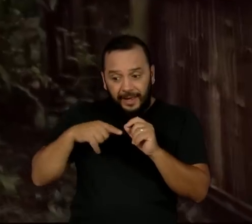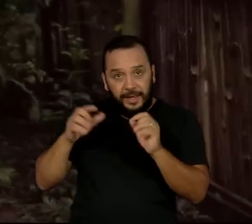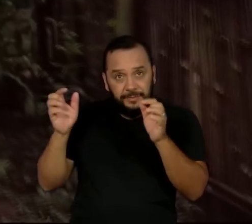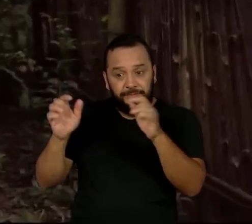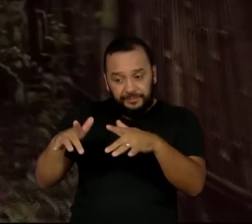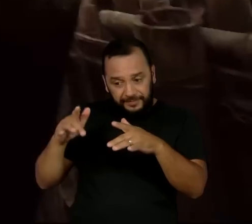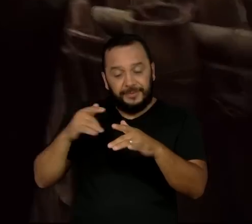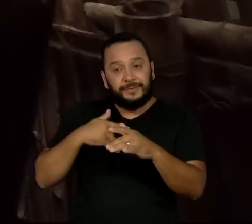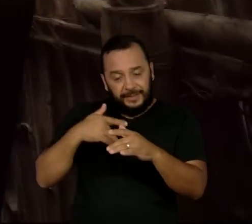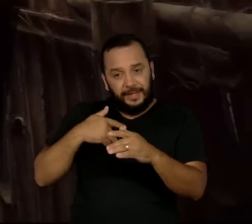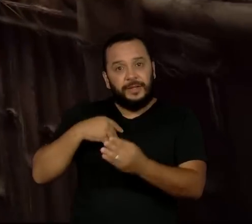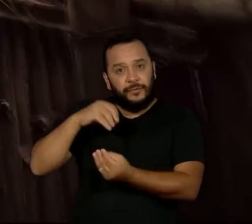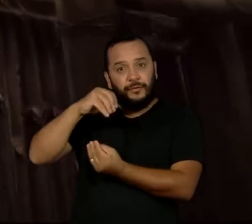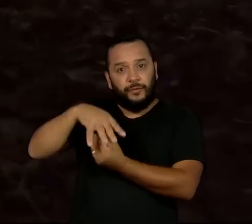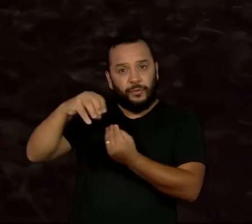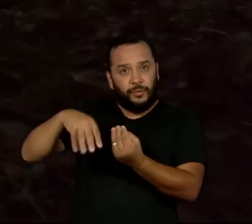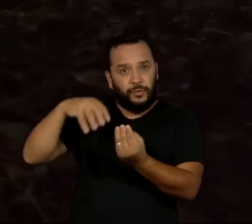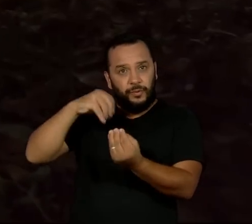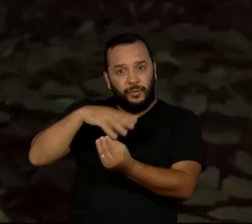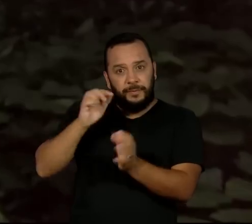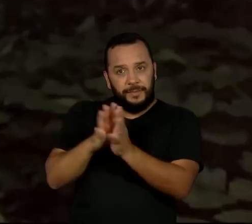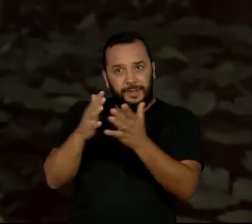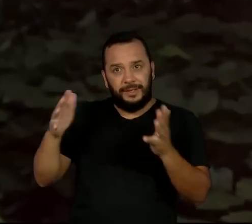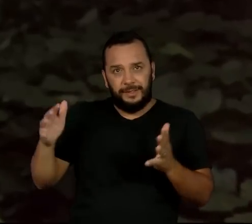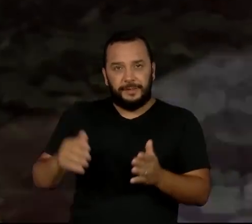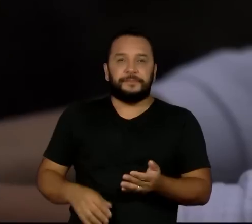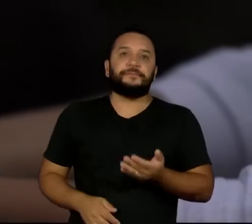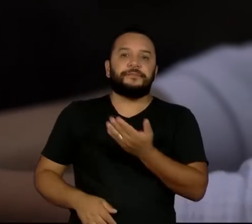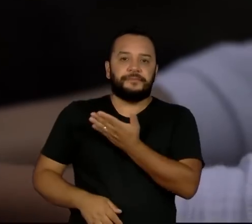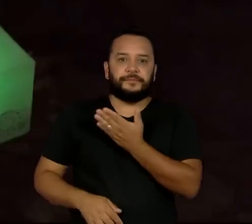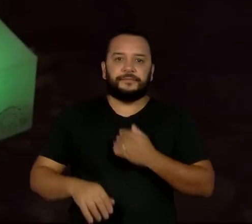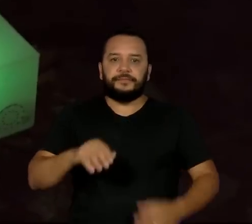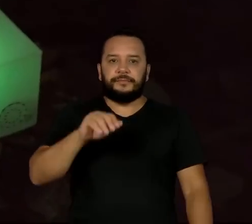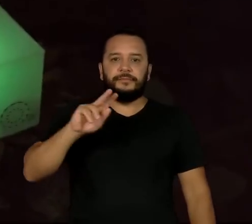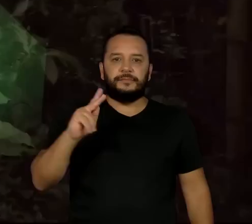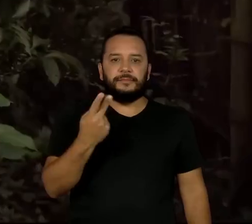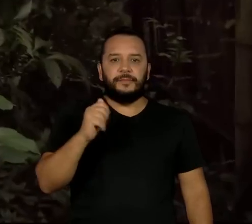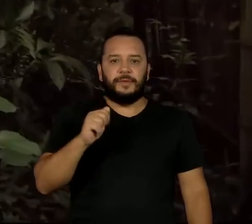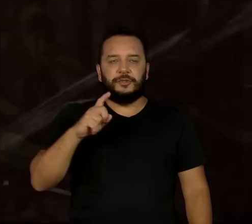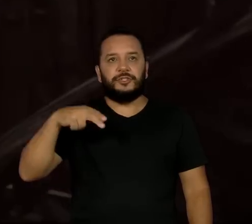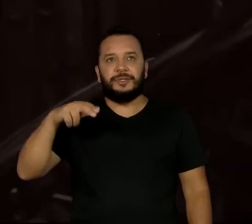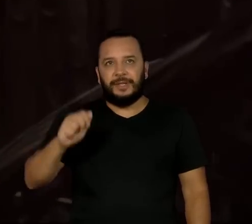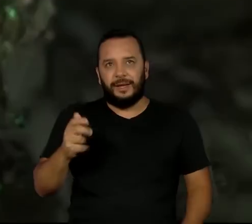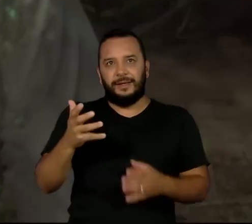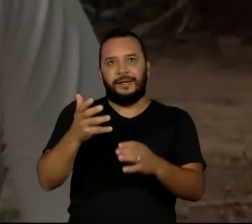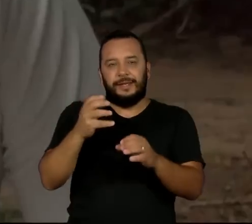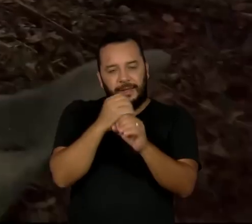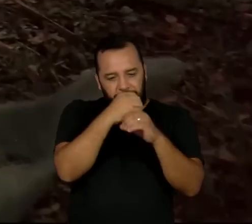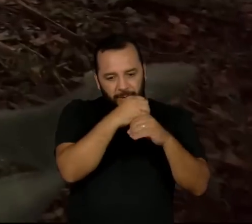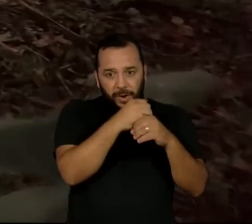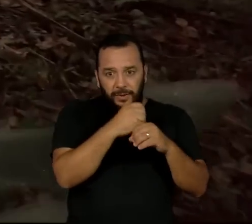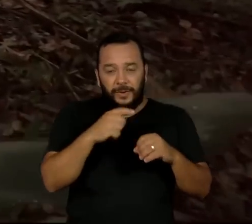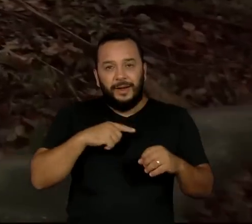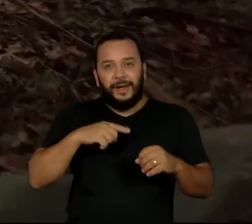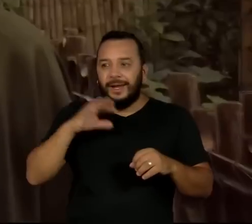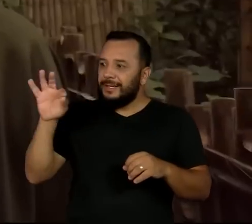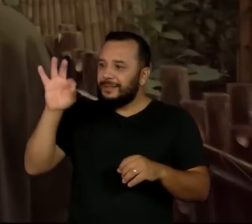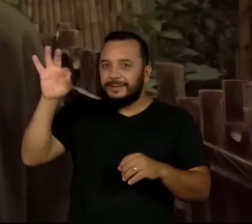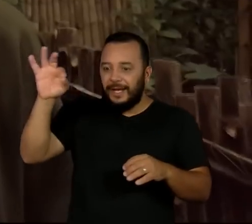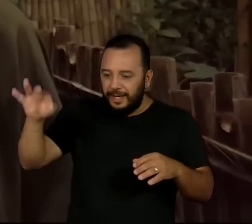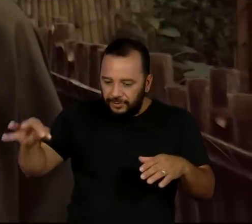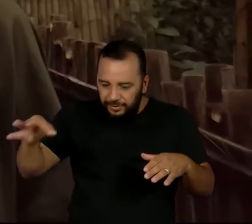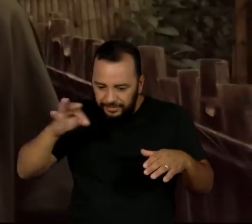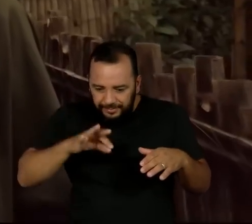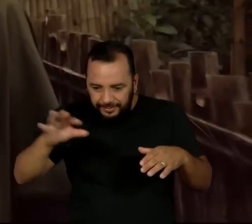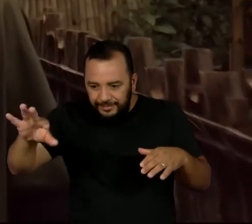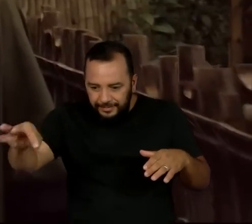bioluminescente. Quando criança, a ilustradora Adina Abreu queria ser bióloga. Coletava insetos no jardim do avô ou